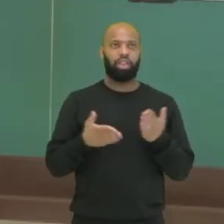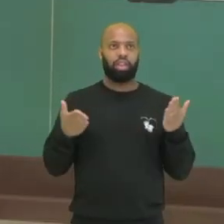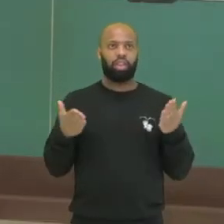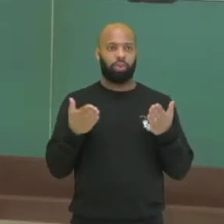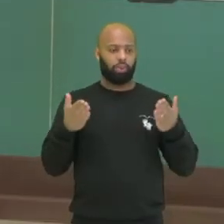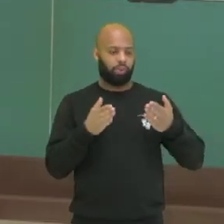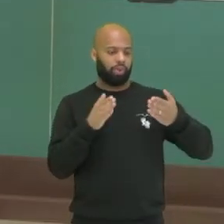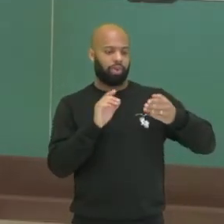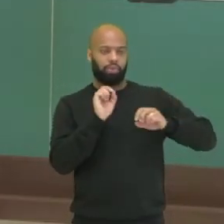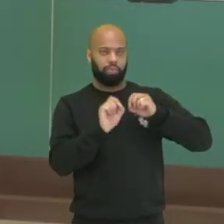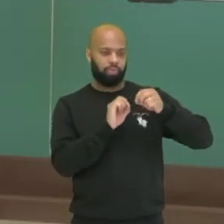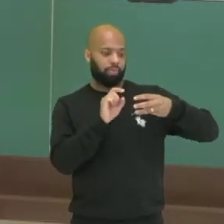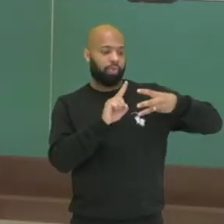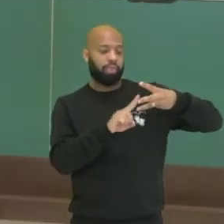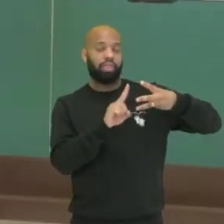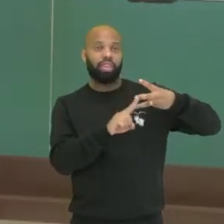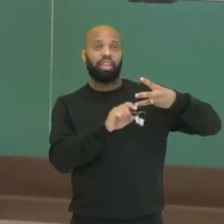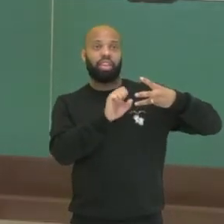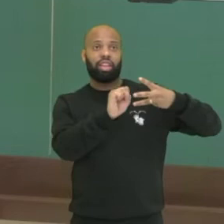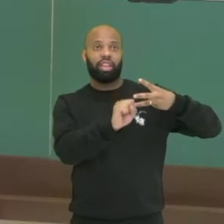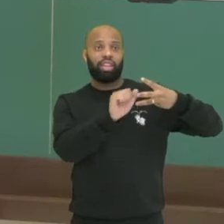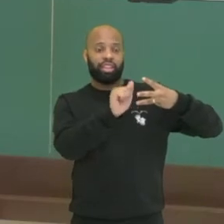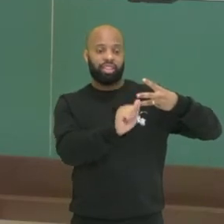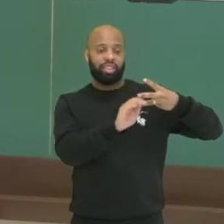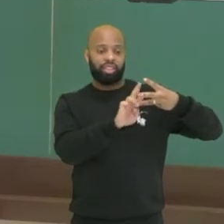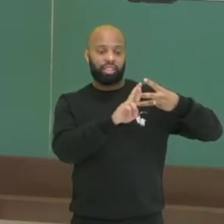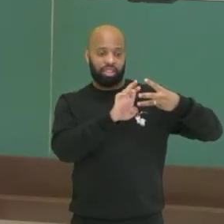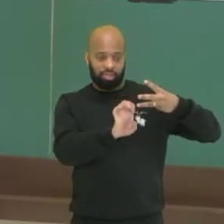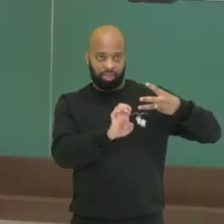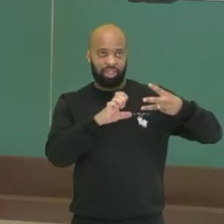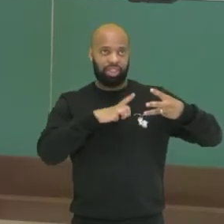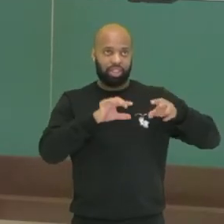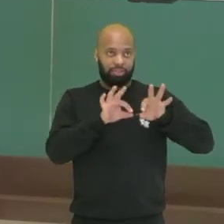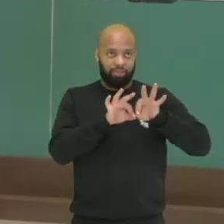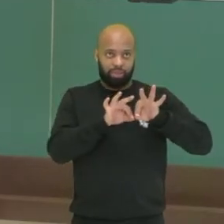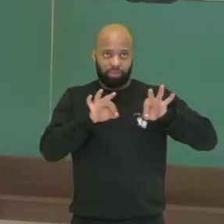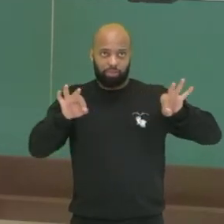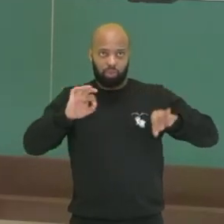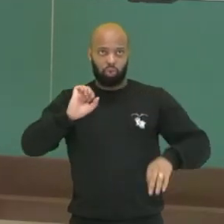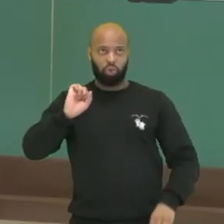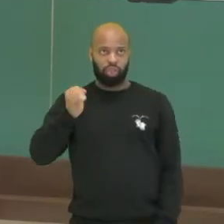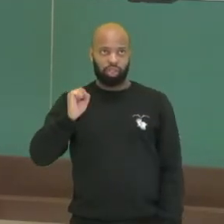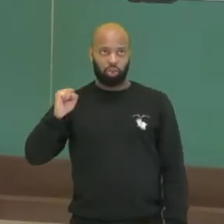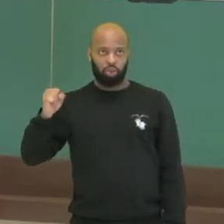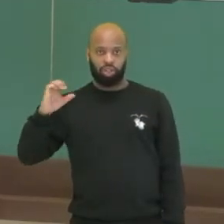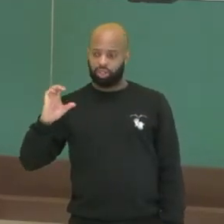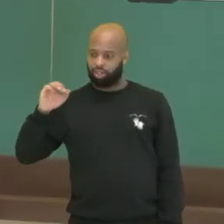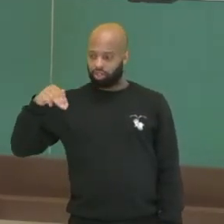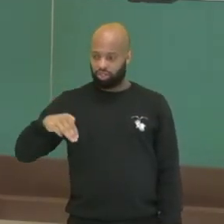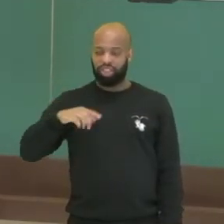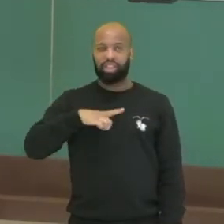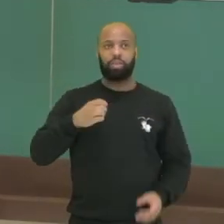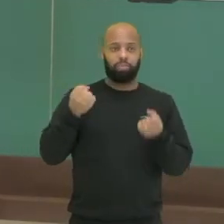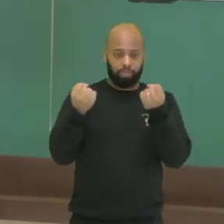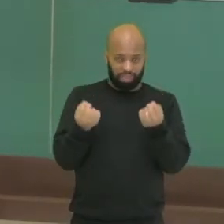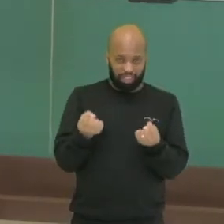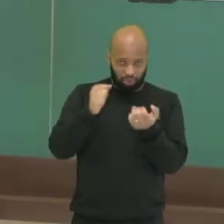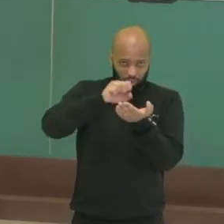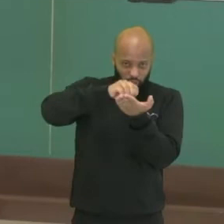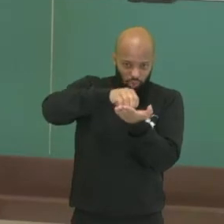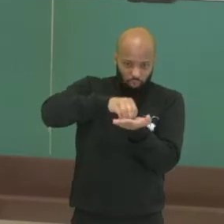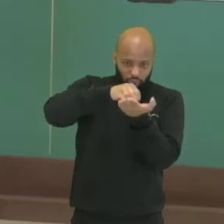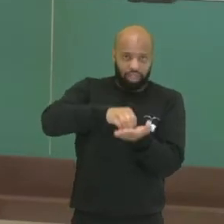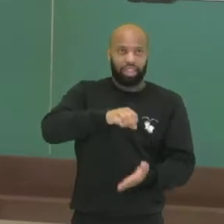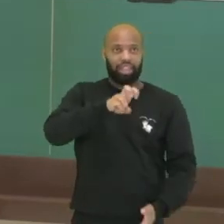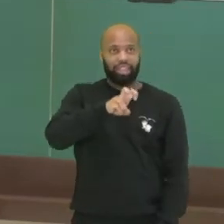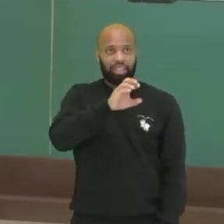sabre, ele tem um comprimento de 88 centímetros, ele pesa 500 gramas